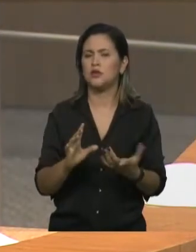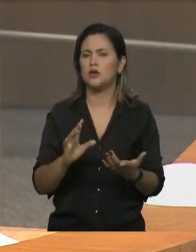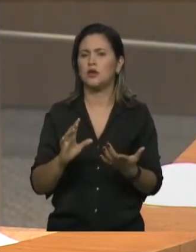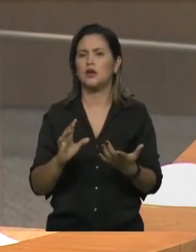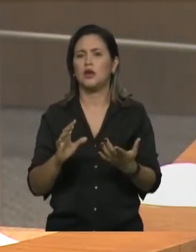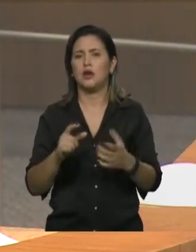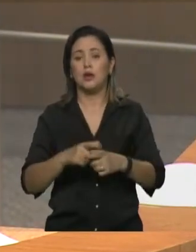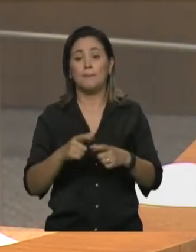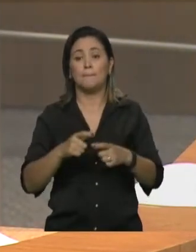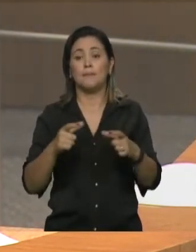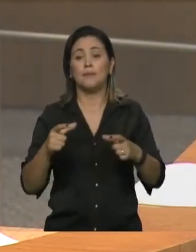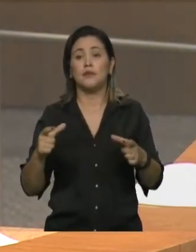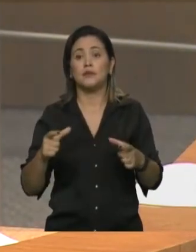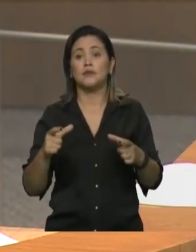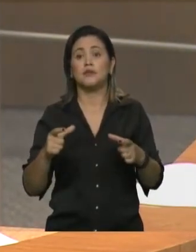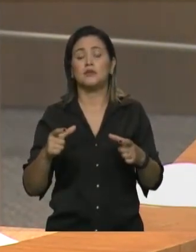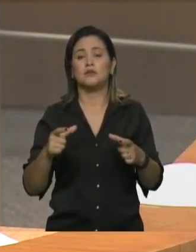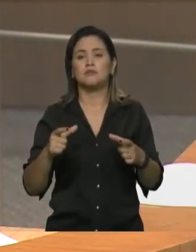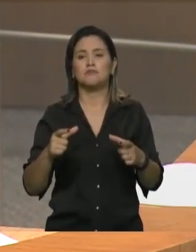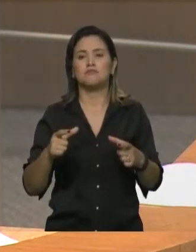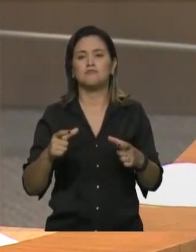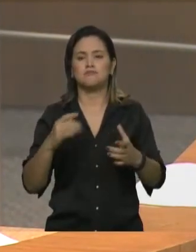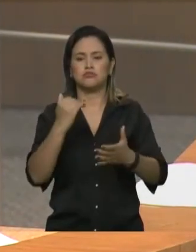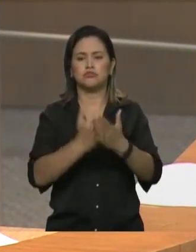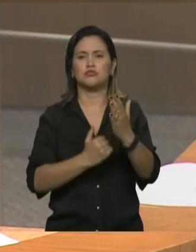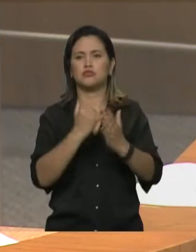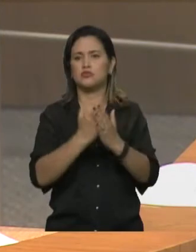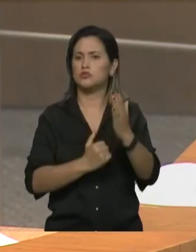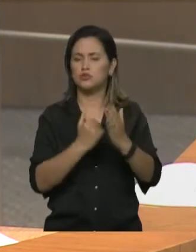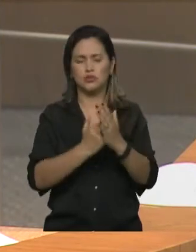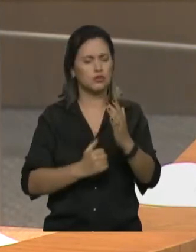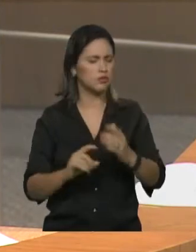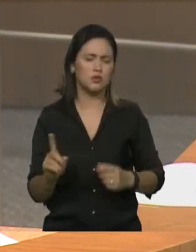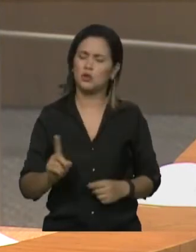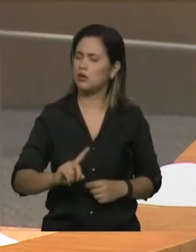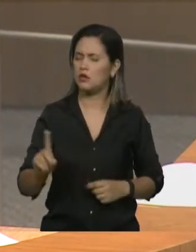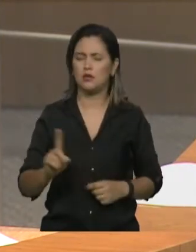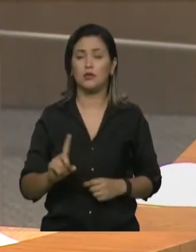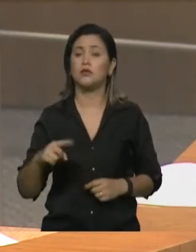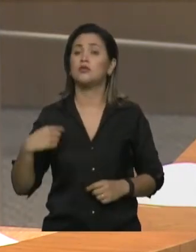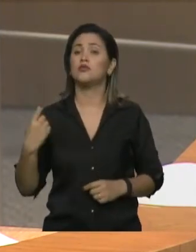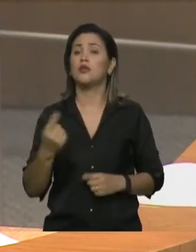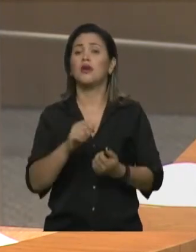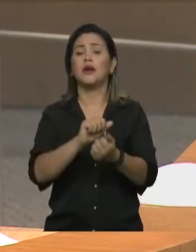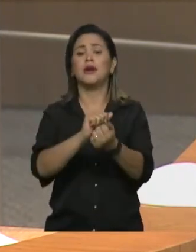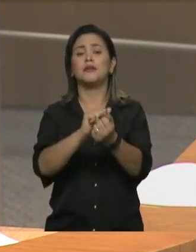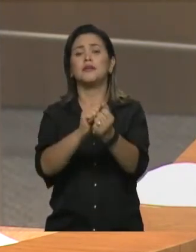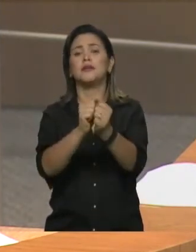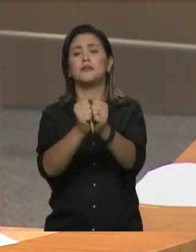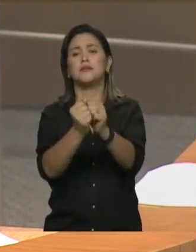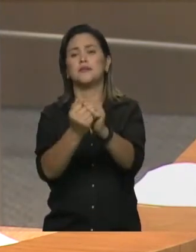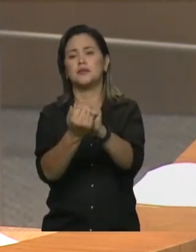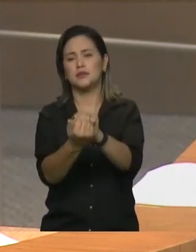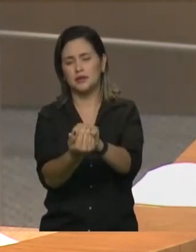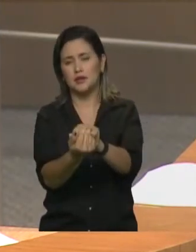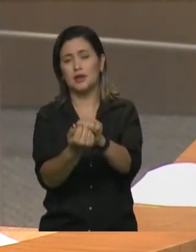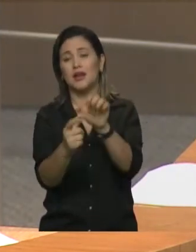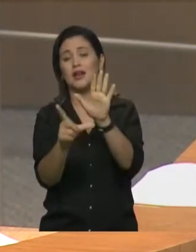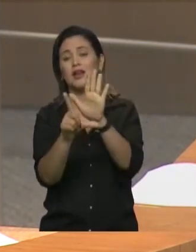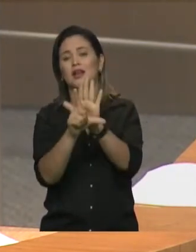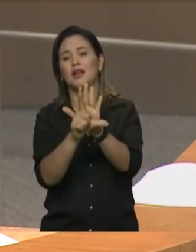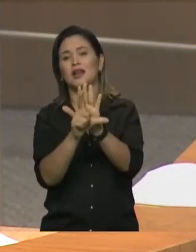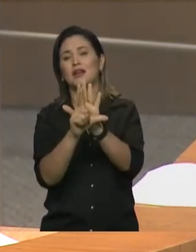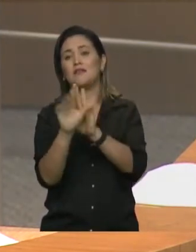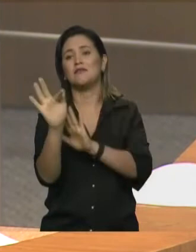Primeiro, que nós estamos adequando a lei estadual à lei federal. E segundo, que nós, da Assembleia Legislativa, estaremos reduzindo